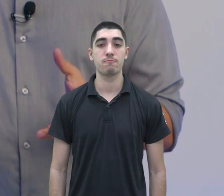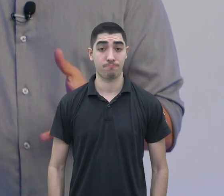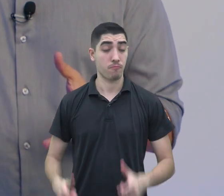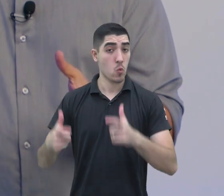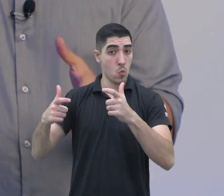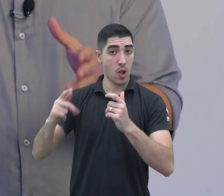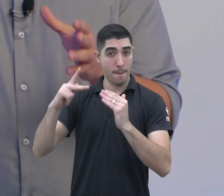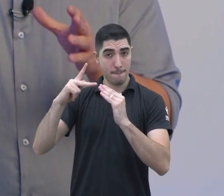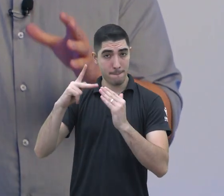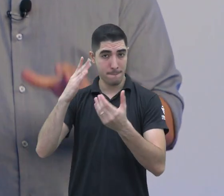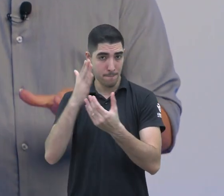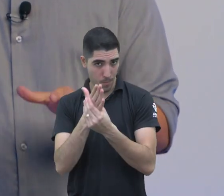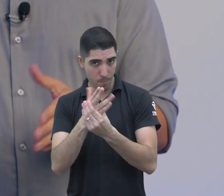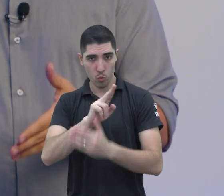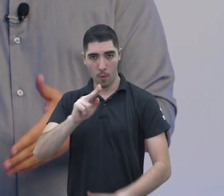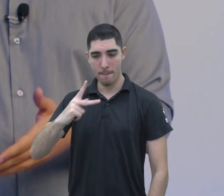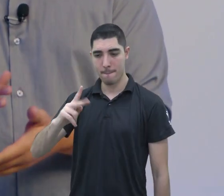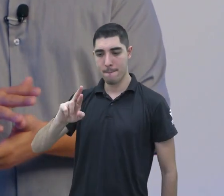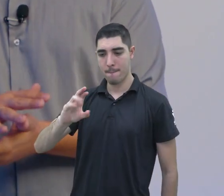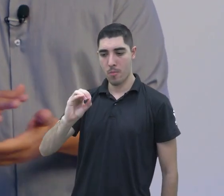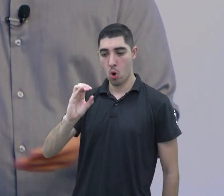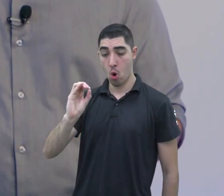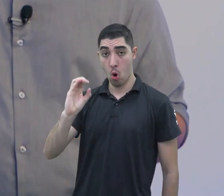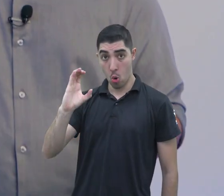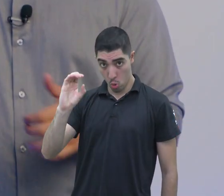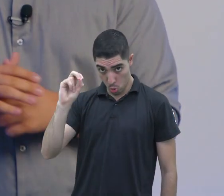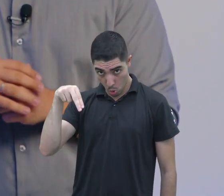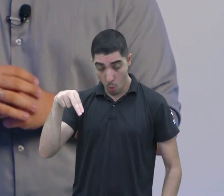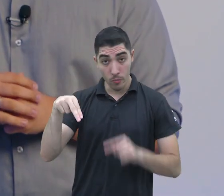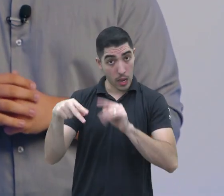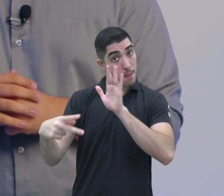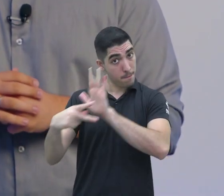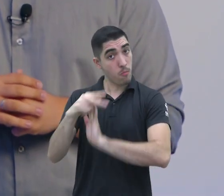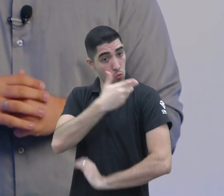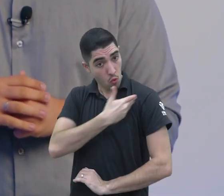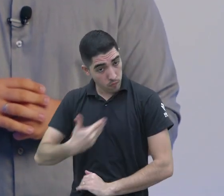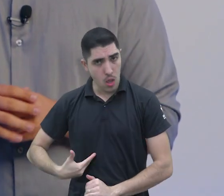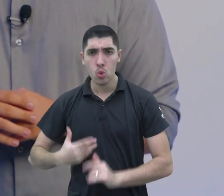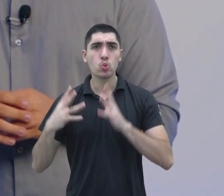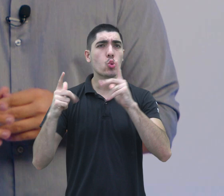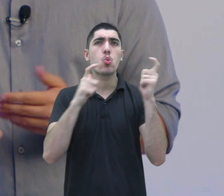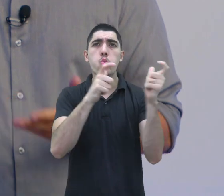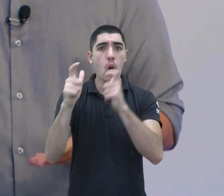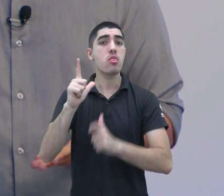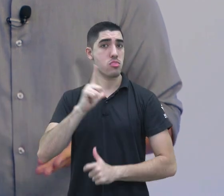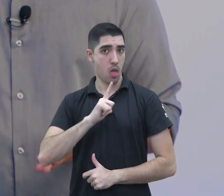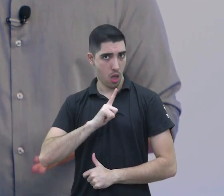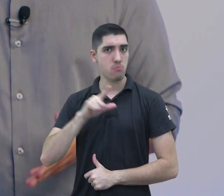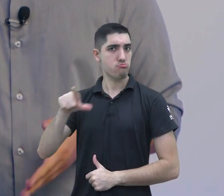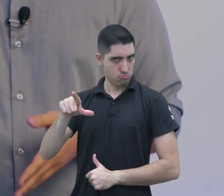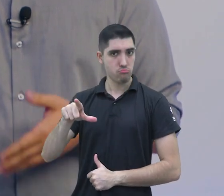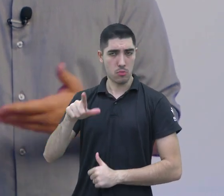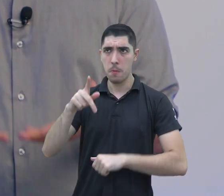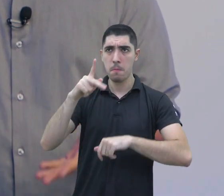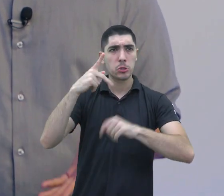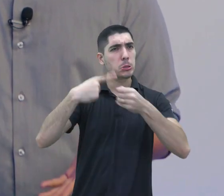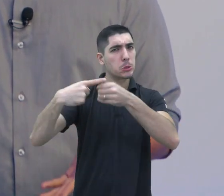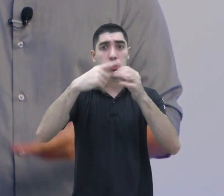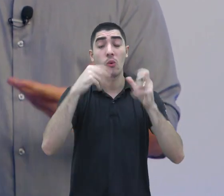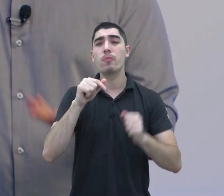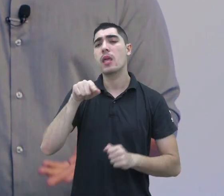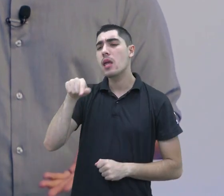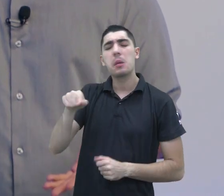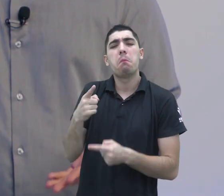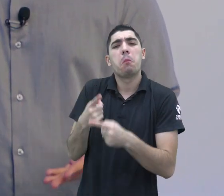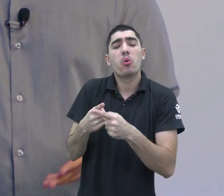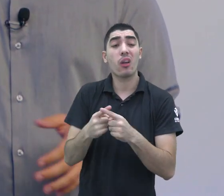O PROCON é um órgão público que está presente em todos os estados do país. Ele pode ser acionado quando há um problema